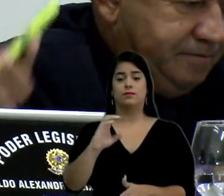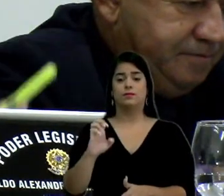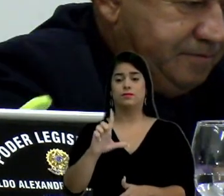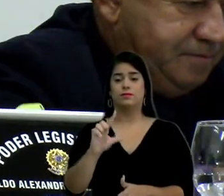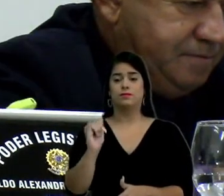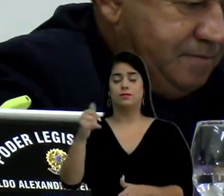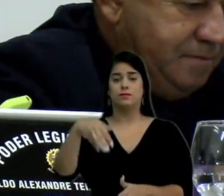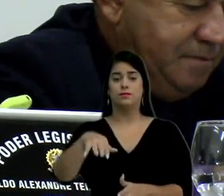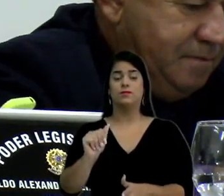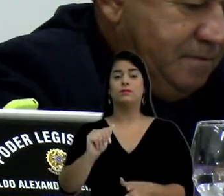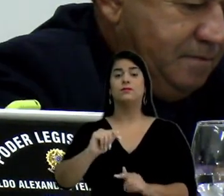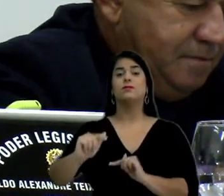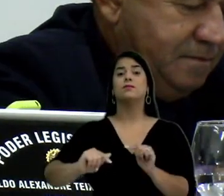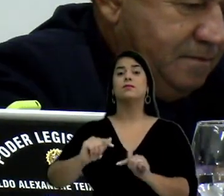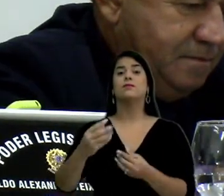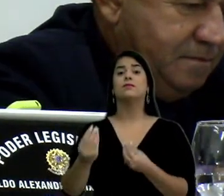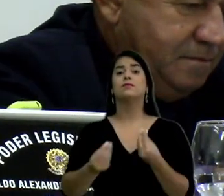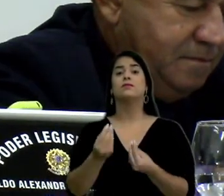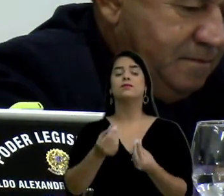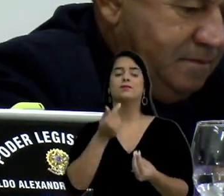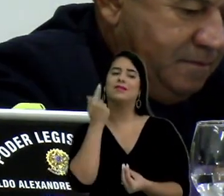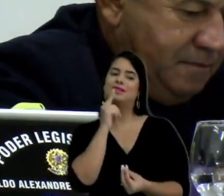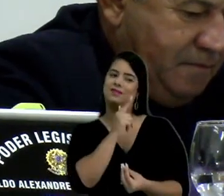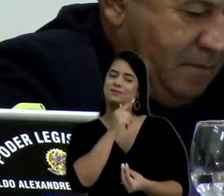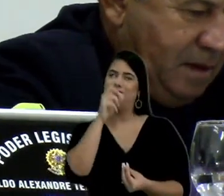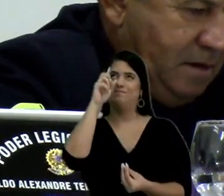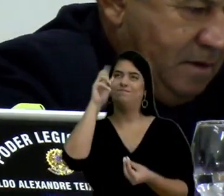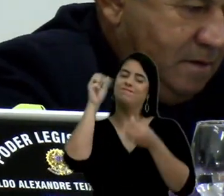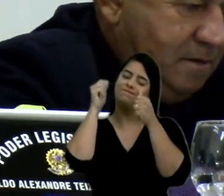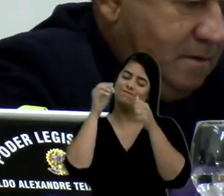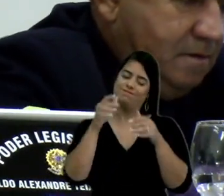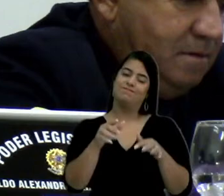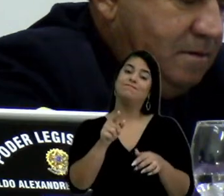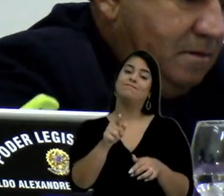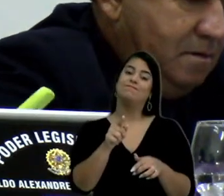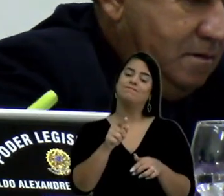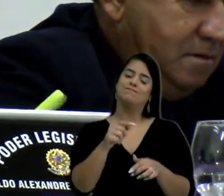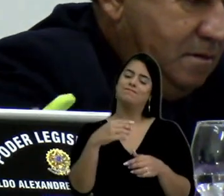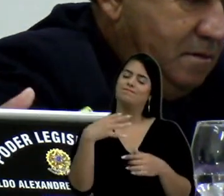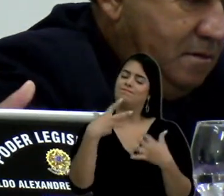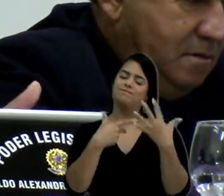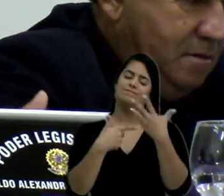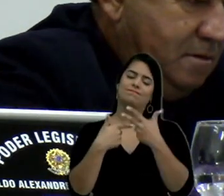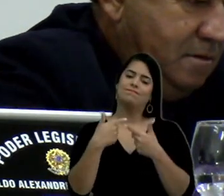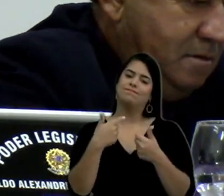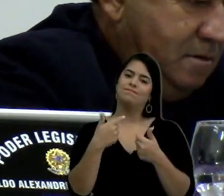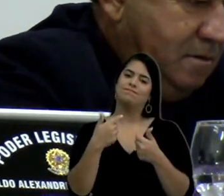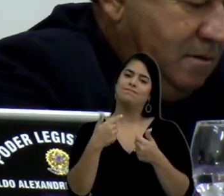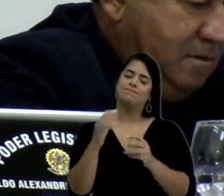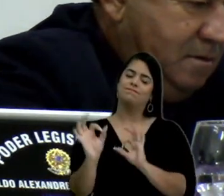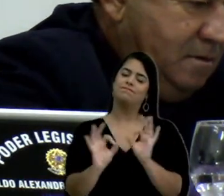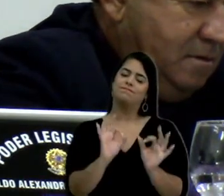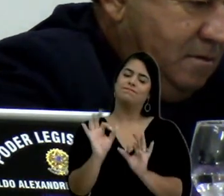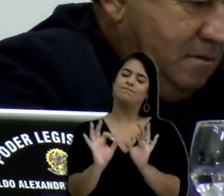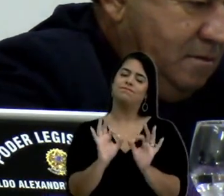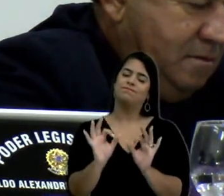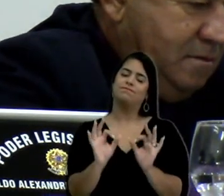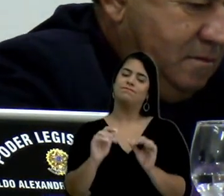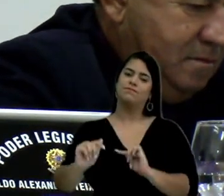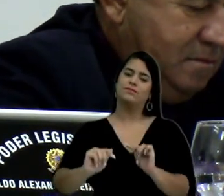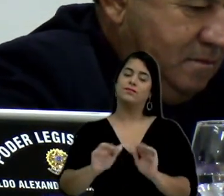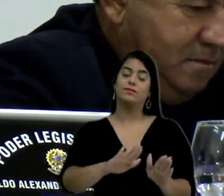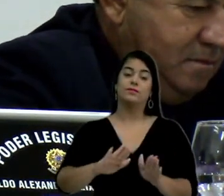também na parte do dentista que Deus abençoe vocês todos e esse ótimo trabalho quer dar um voto de aplauso